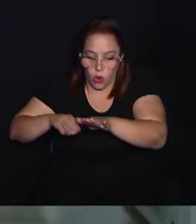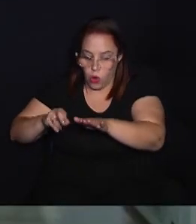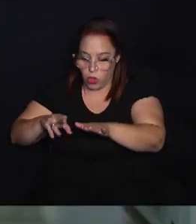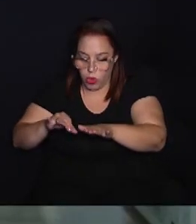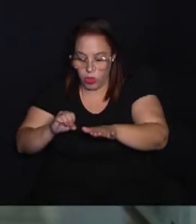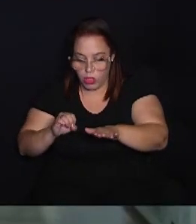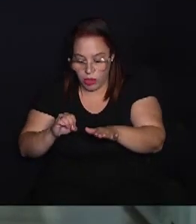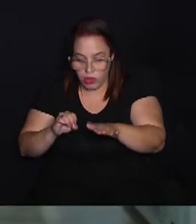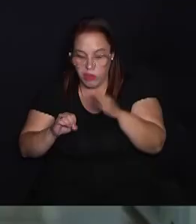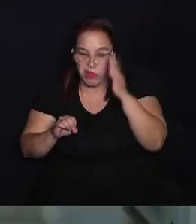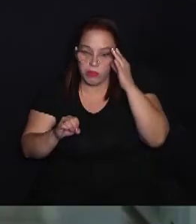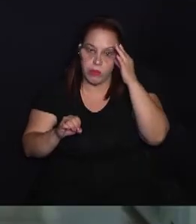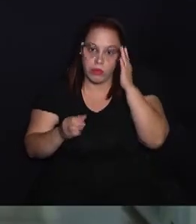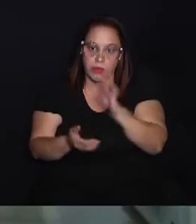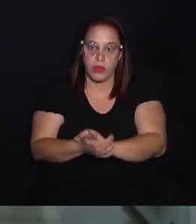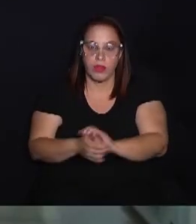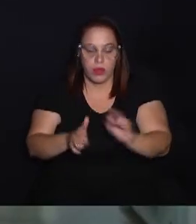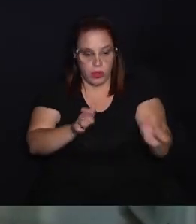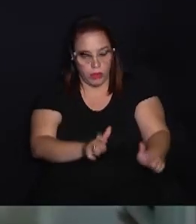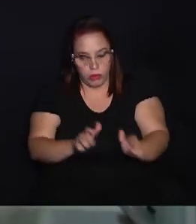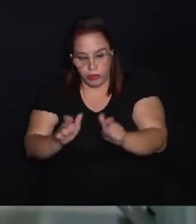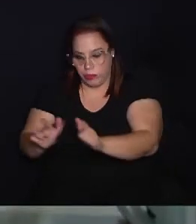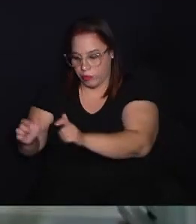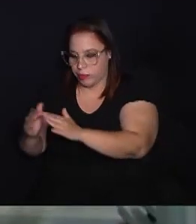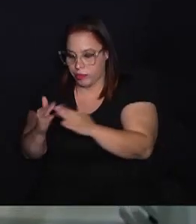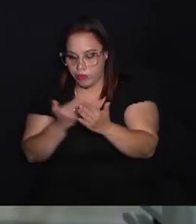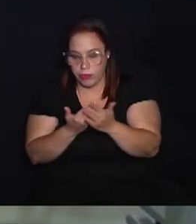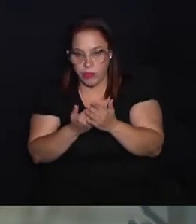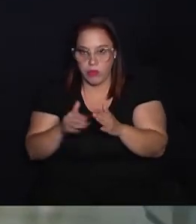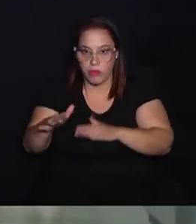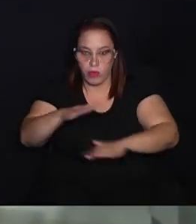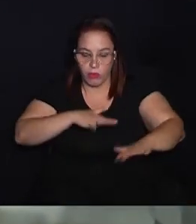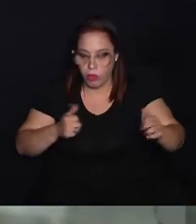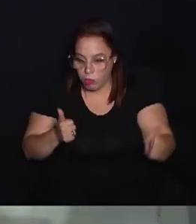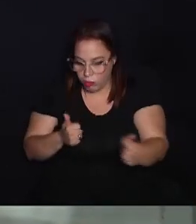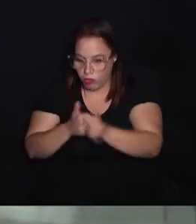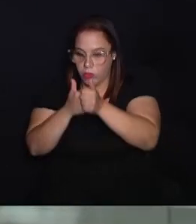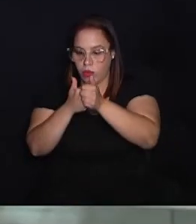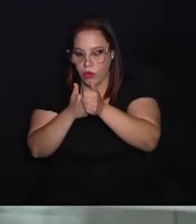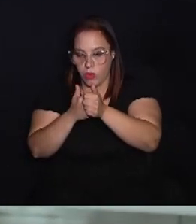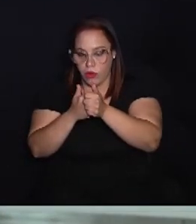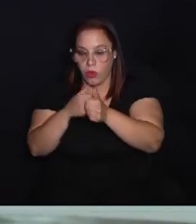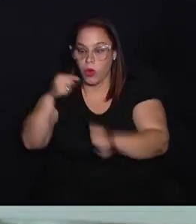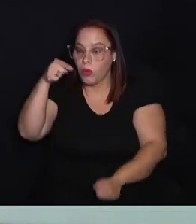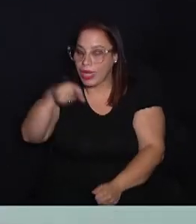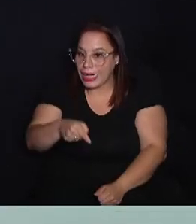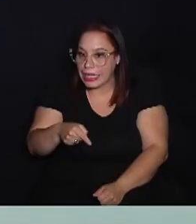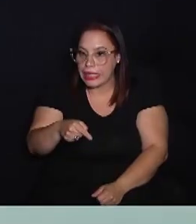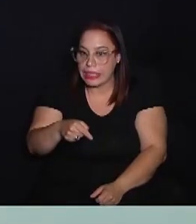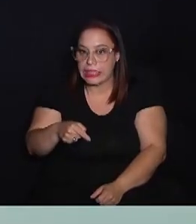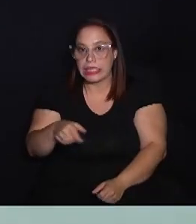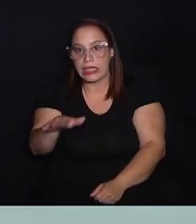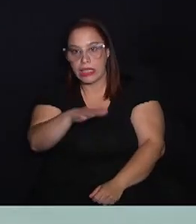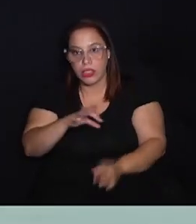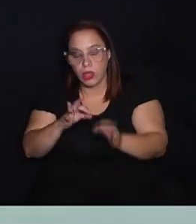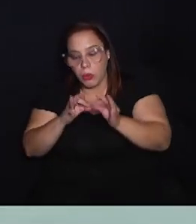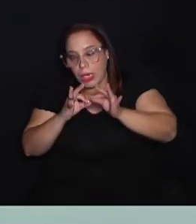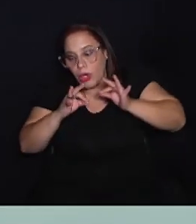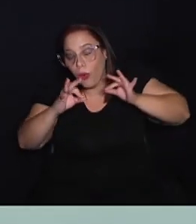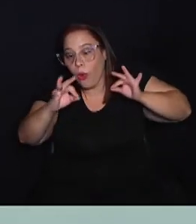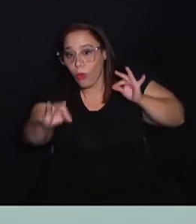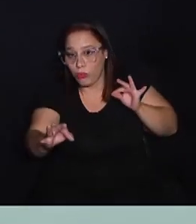com os boletins de urnas e as mídias para a transmissão dos votos para o Tribunal Superior Eleitoral. Nós tivemos que